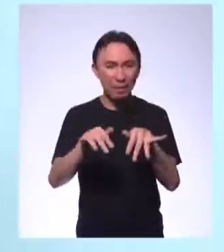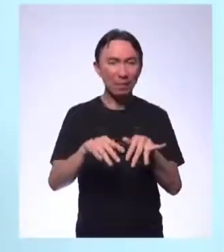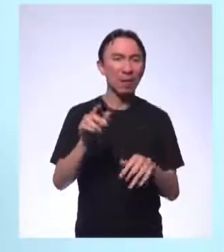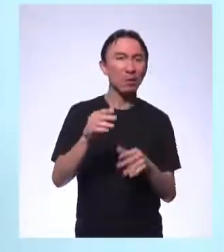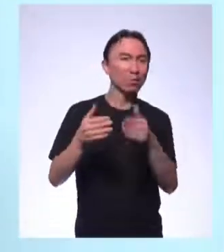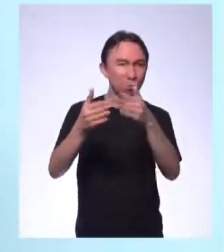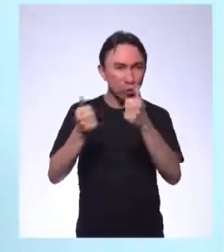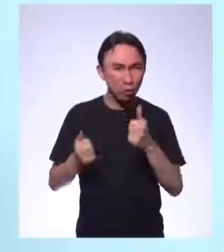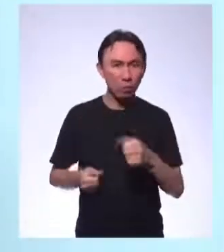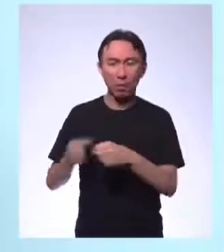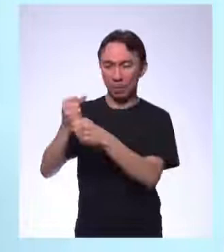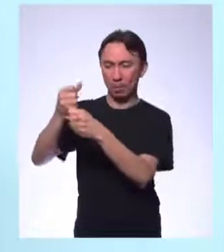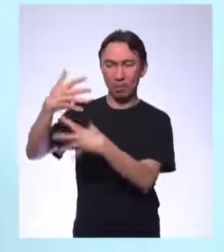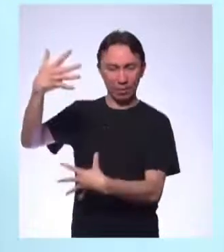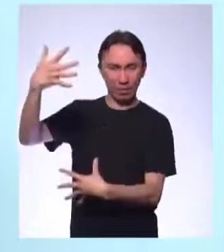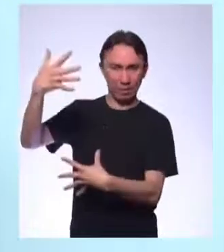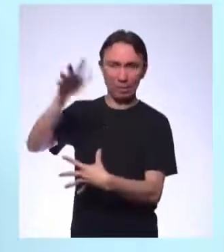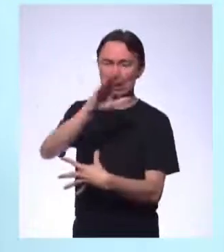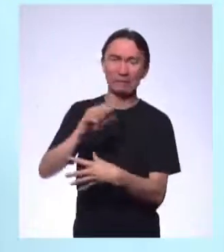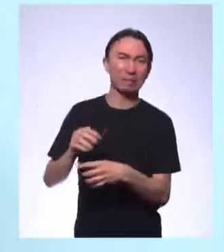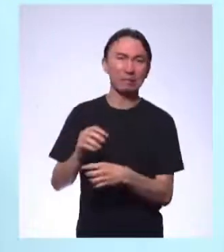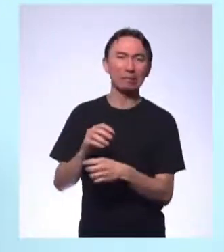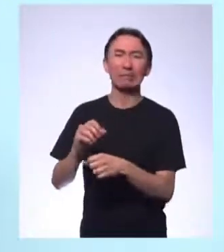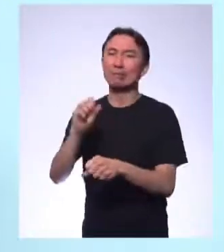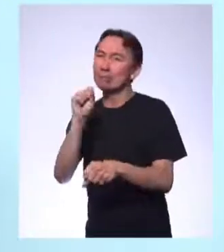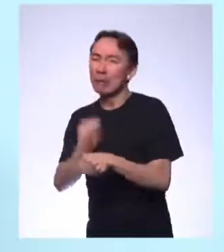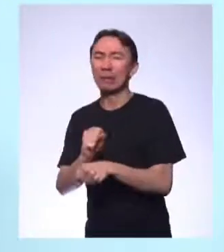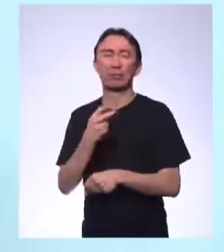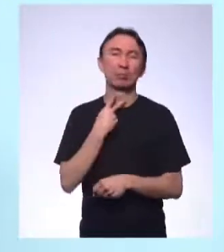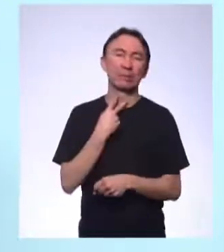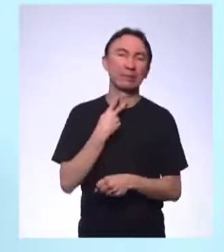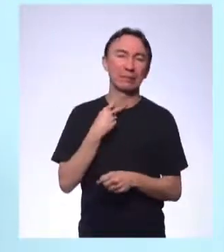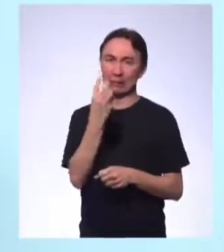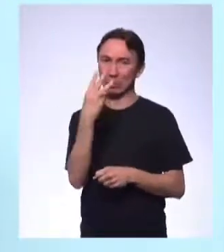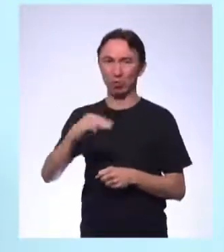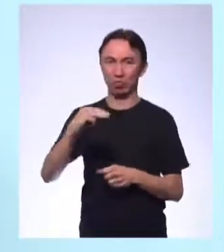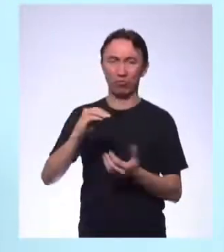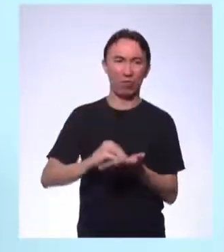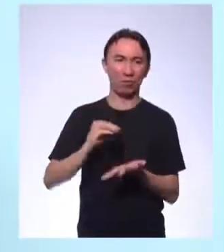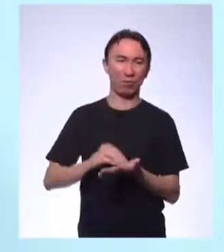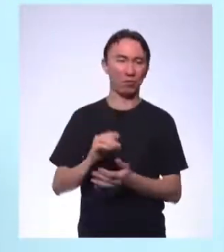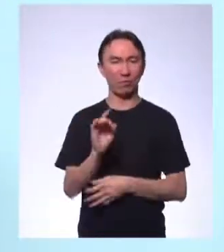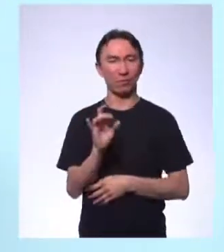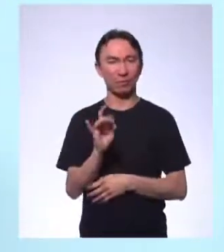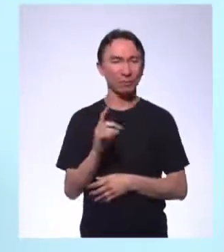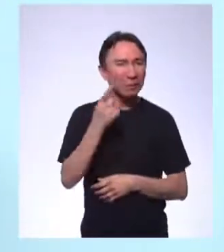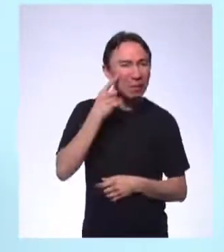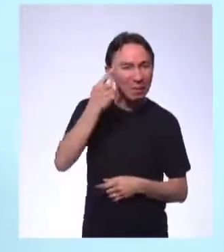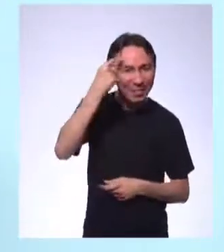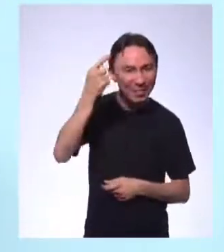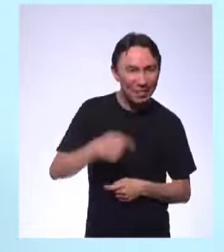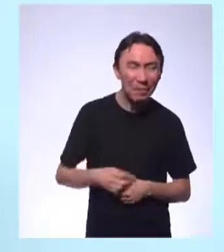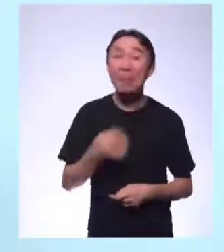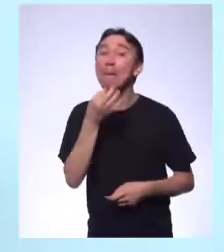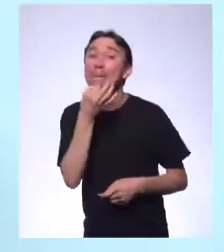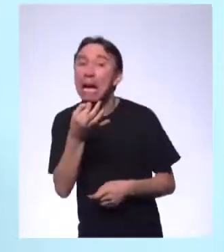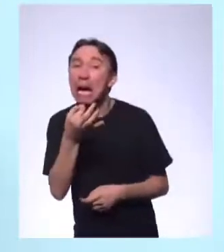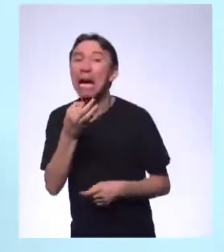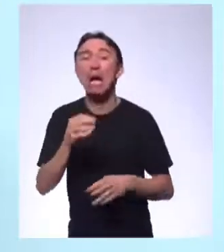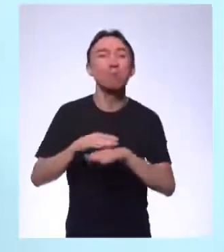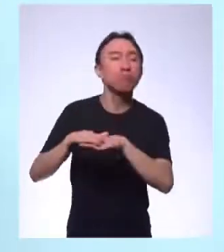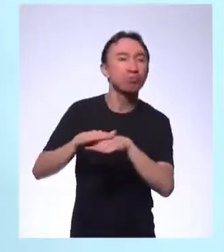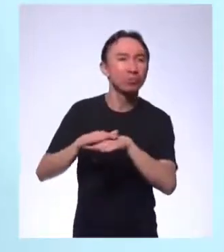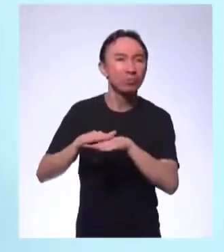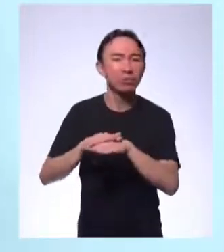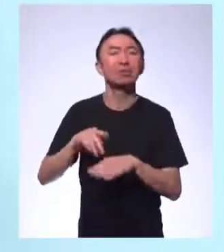chat, mas não parar, porque só tem 3 minutos e vocês já vão respondendo. Lembra-se do que eu falei sobre a resenha, né? Como pode ser? Quando